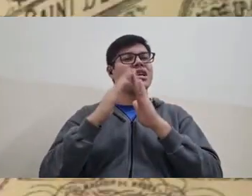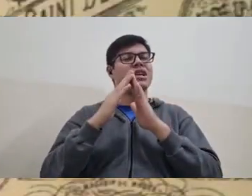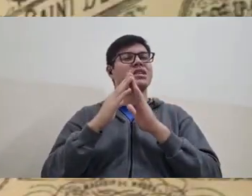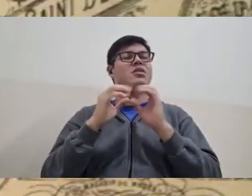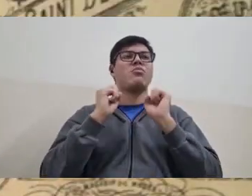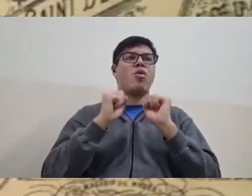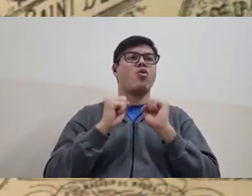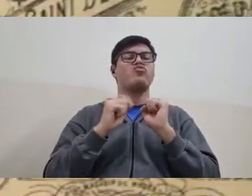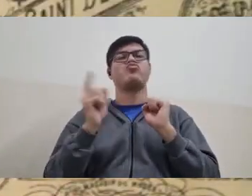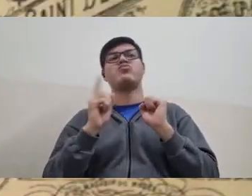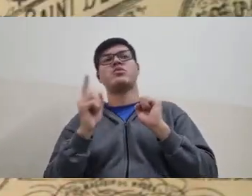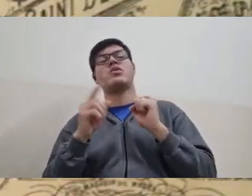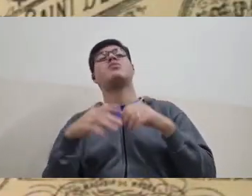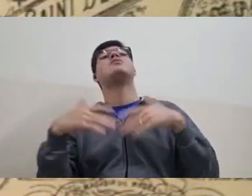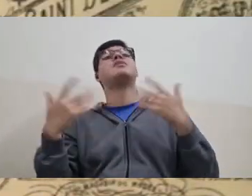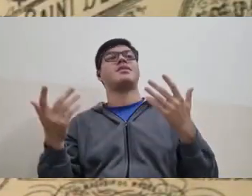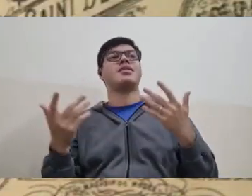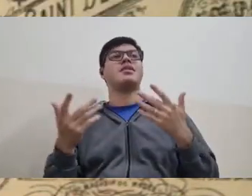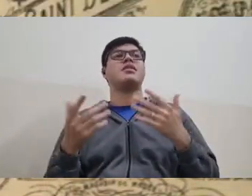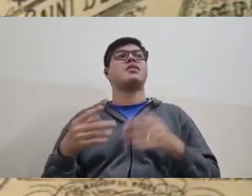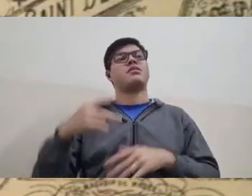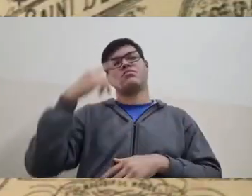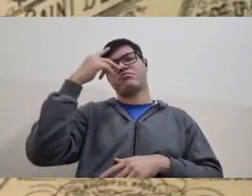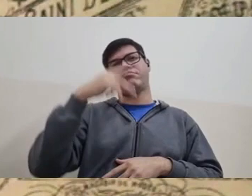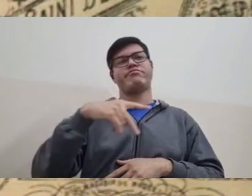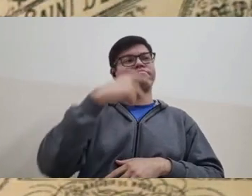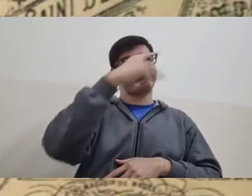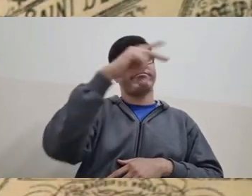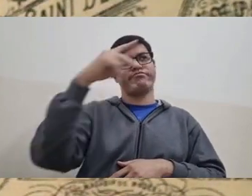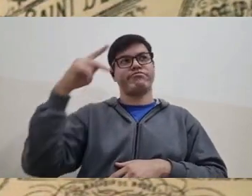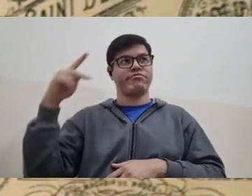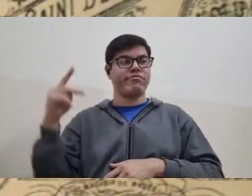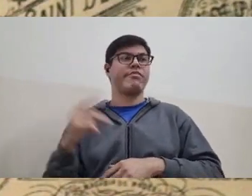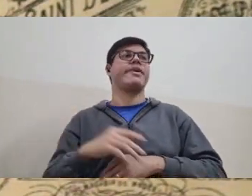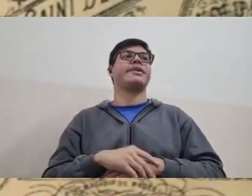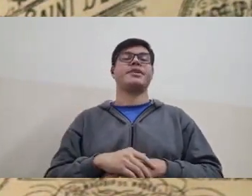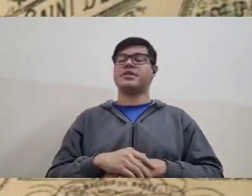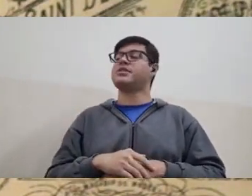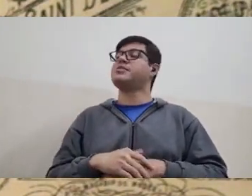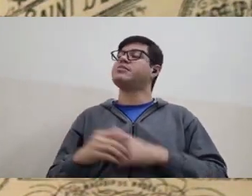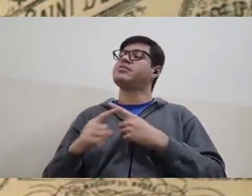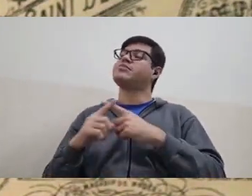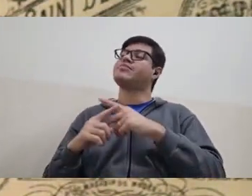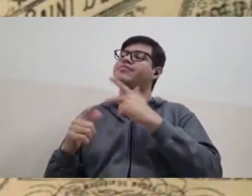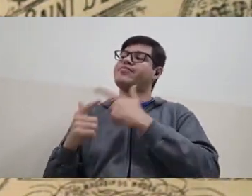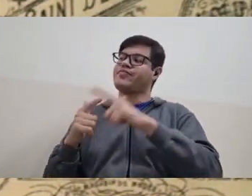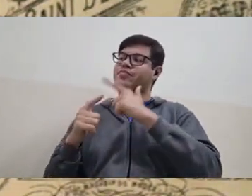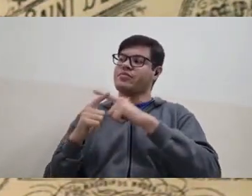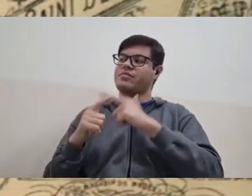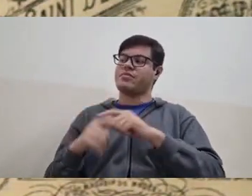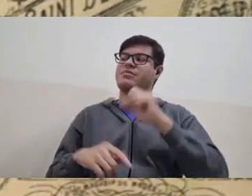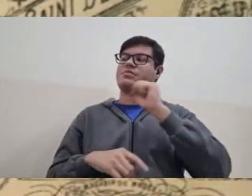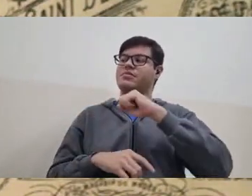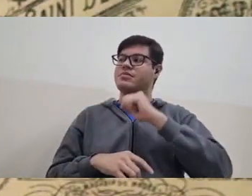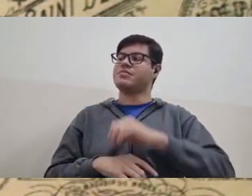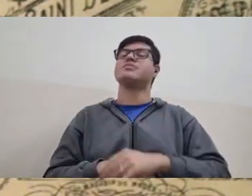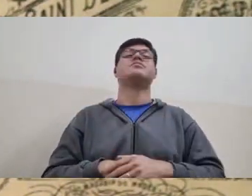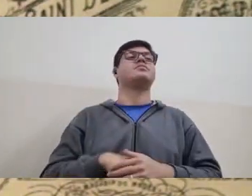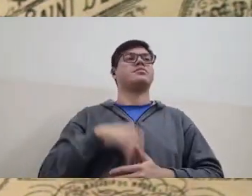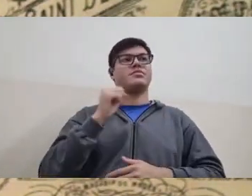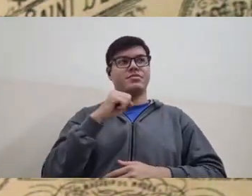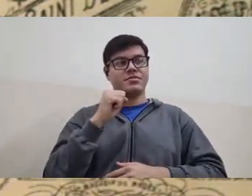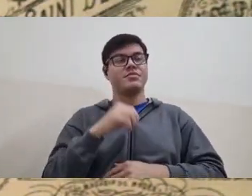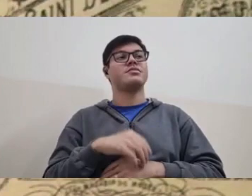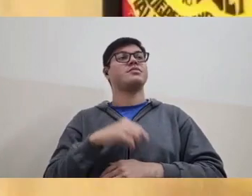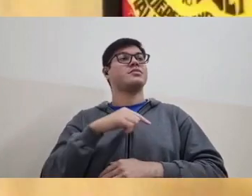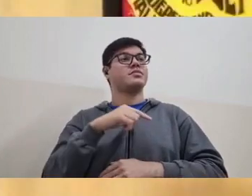ficar numa de médio porte para não ter esse problema. Uma coisa assim. Isso, uma quaresmeira, um resedar, fica bonito demais. Fica bonito.